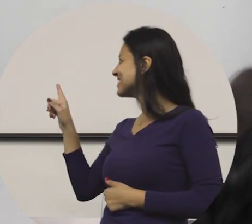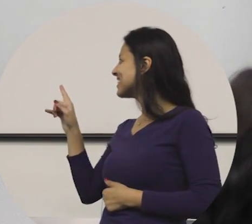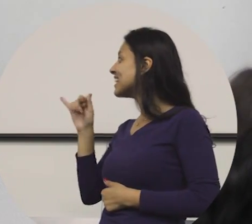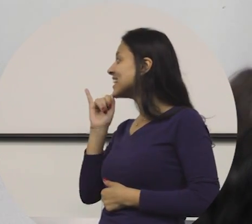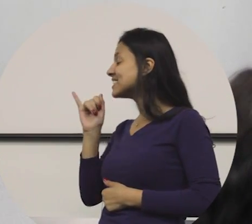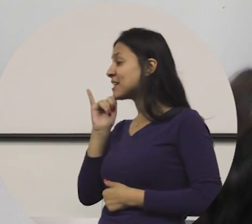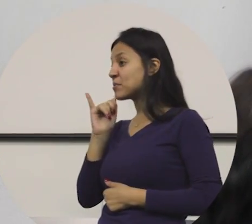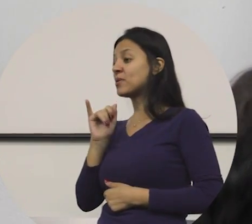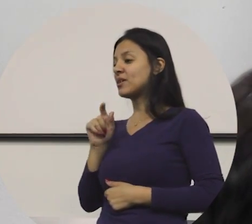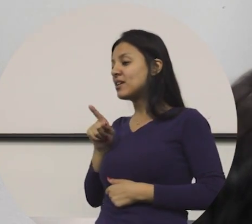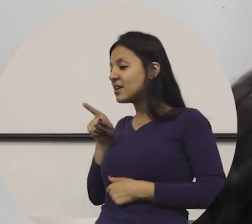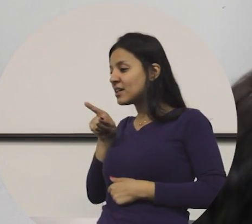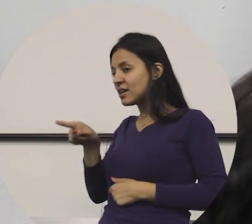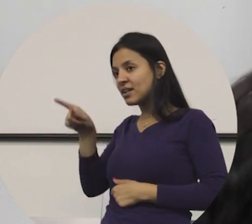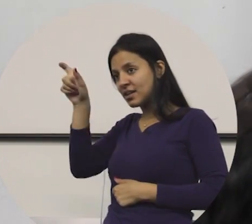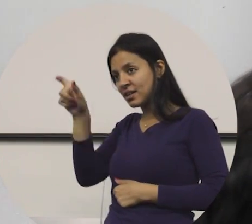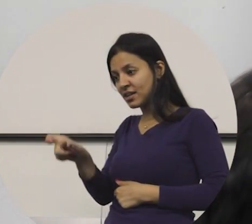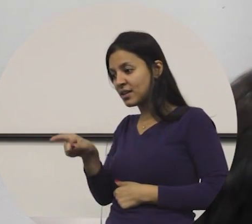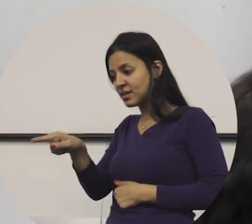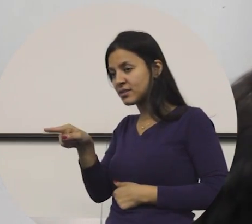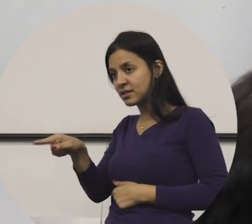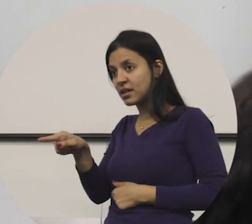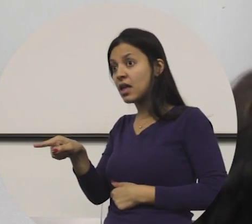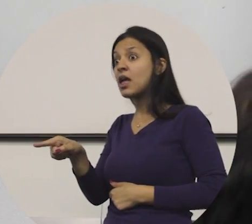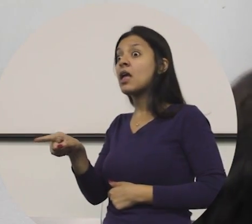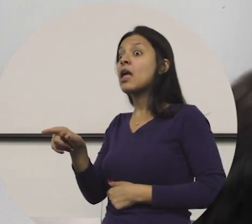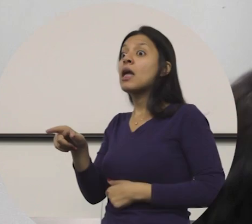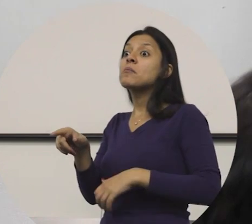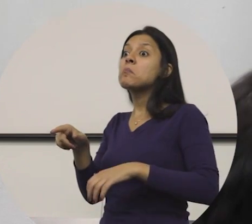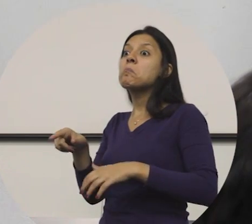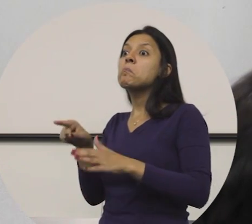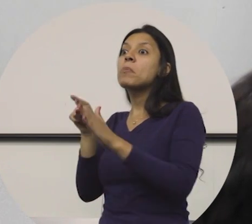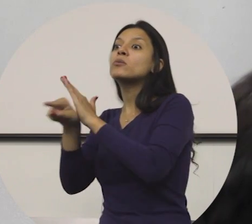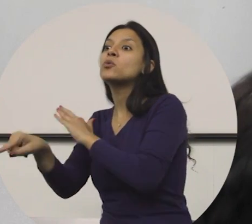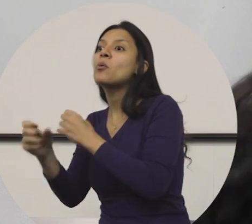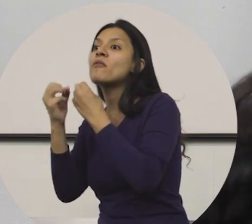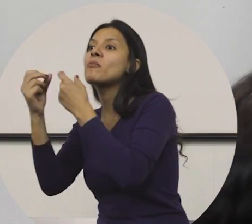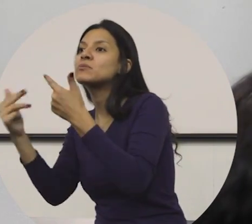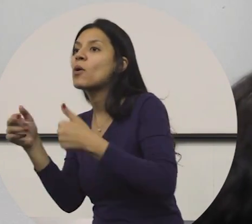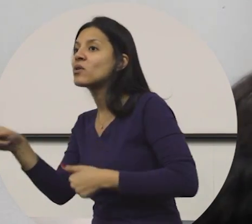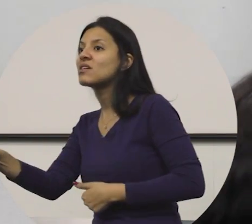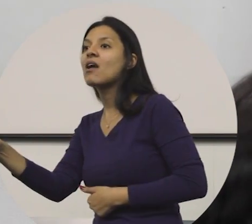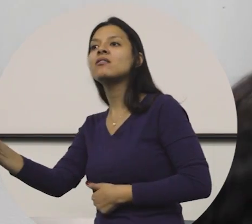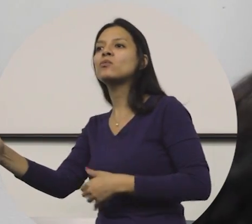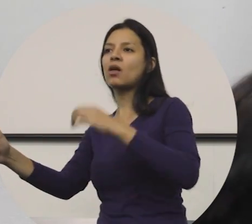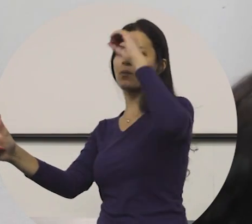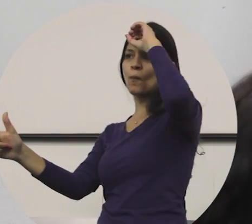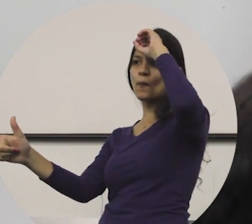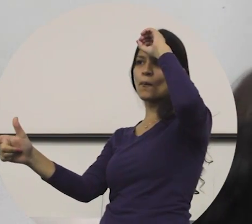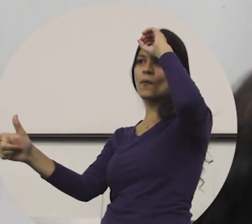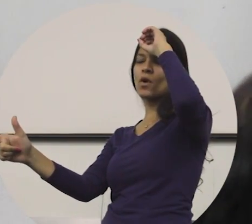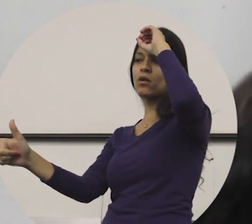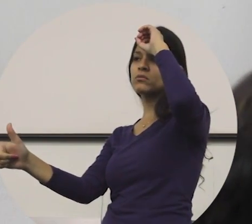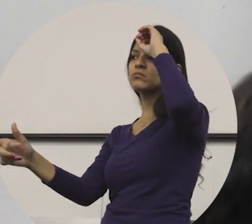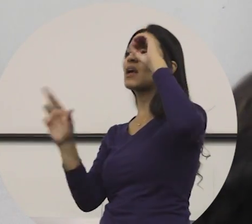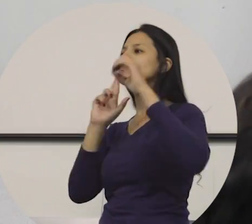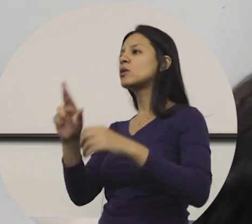requisita daquela pessoa algum tipo de informação que ele não tem. Aí ele responde